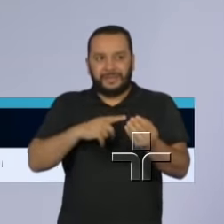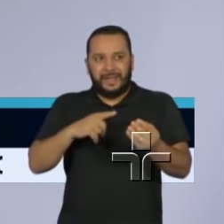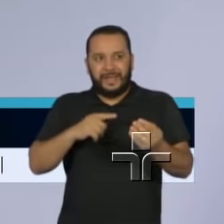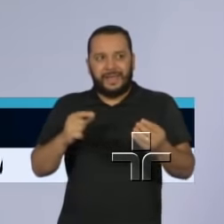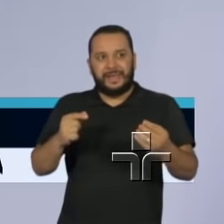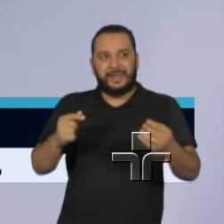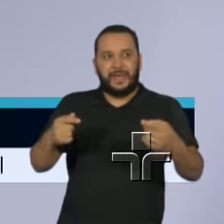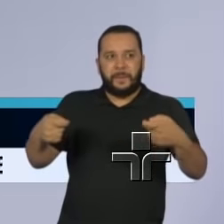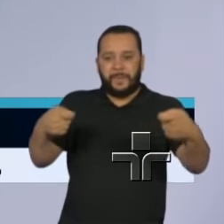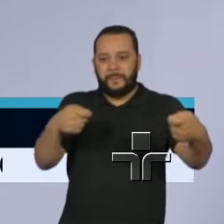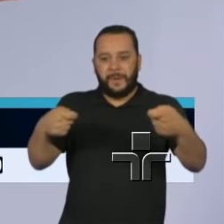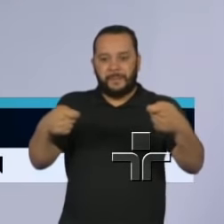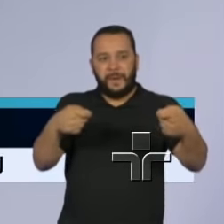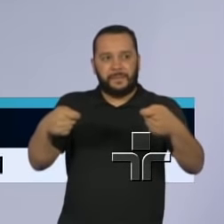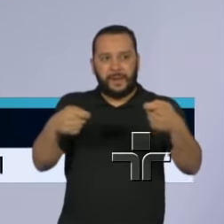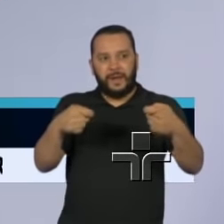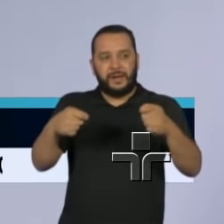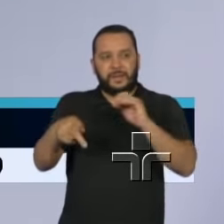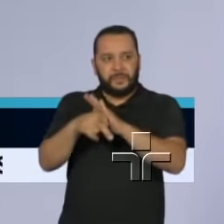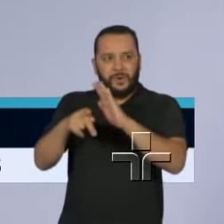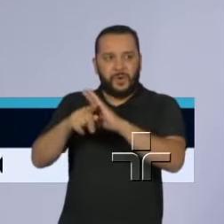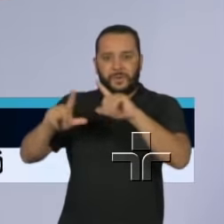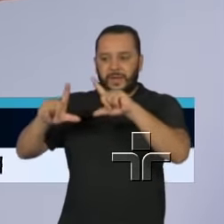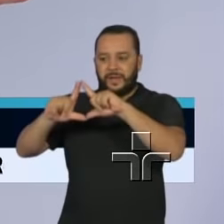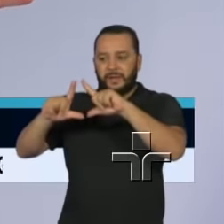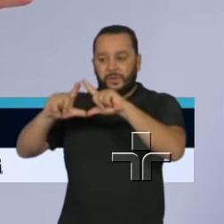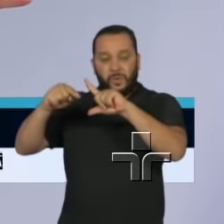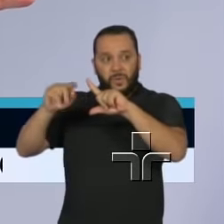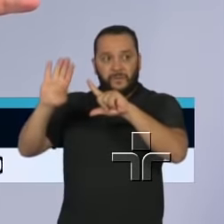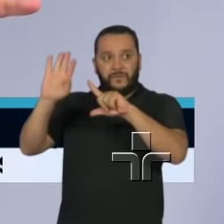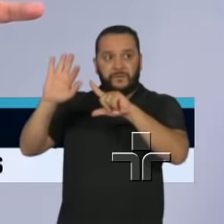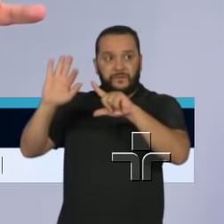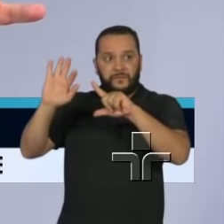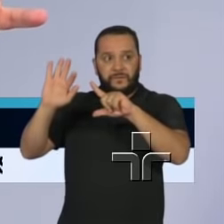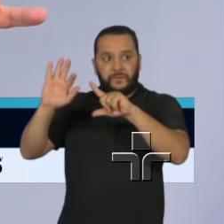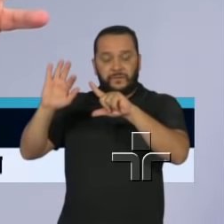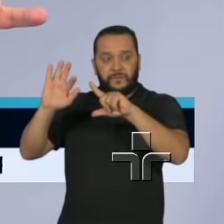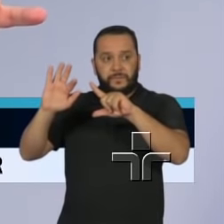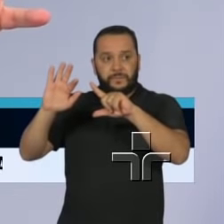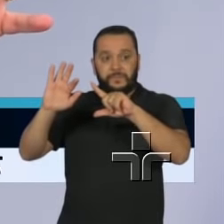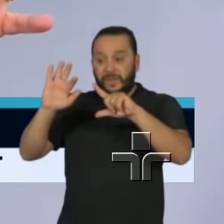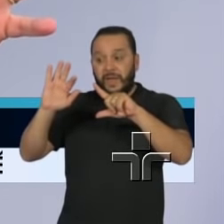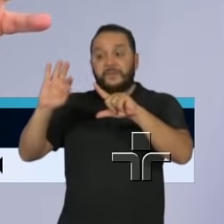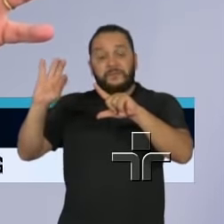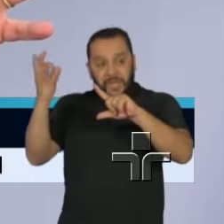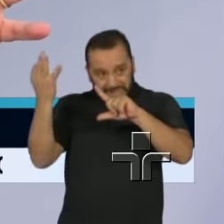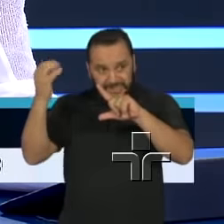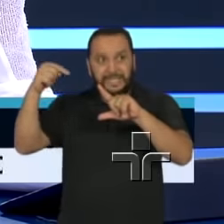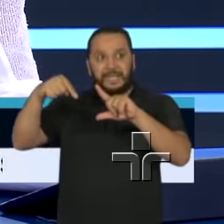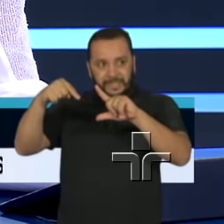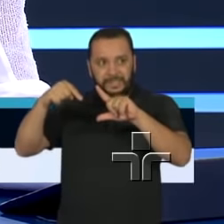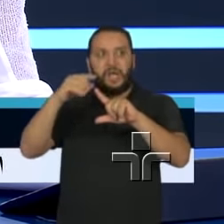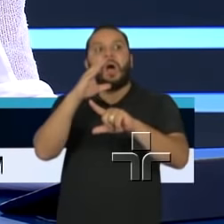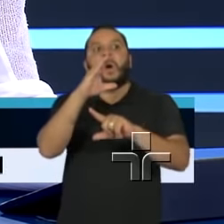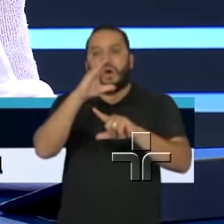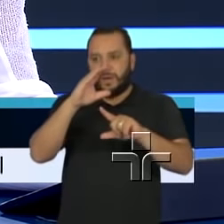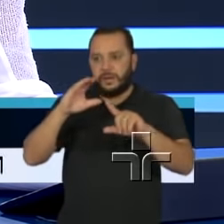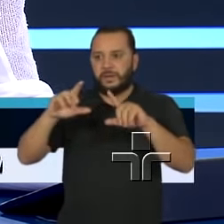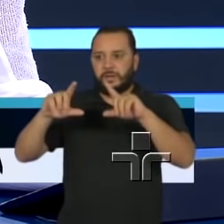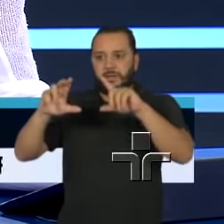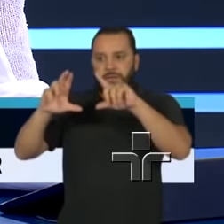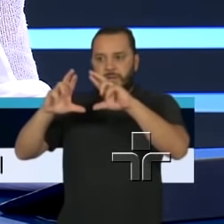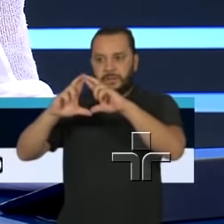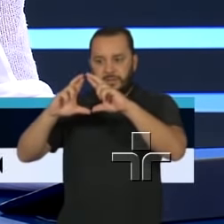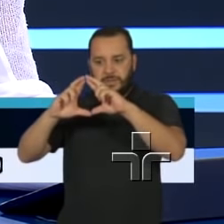entre a Renault, de um lado, francesa, empresa à qual o Carlos Ghosn é ligado, né? E